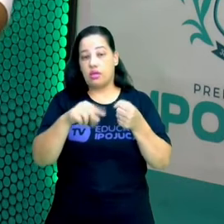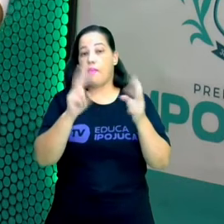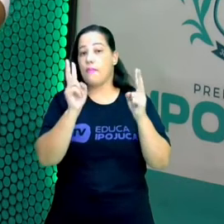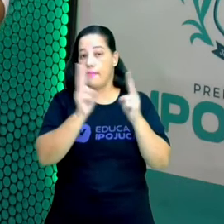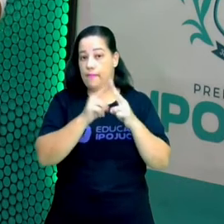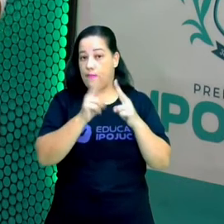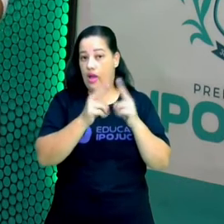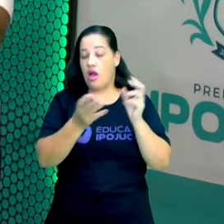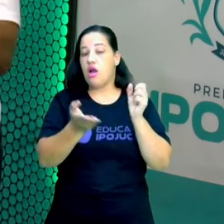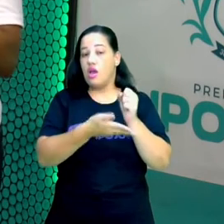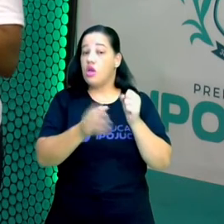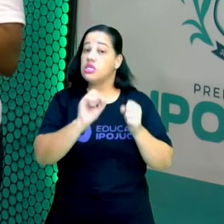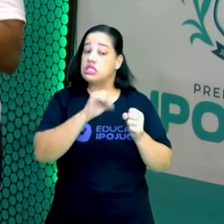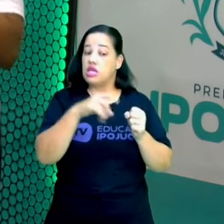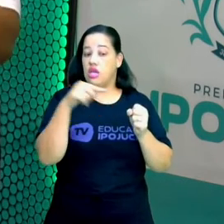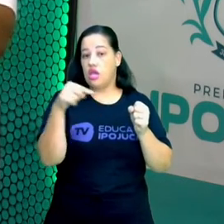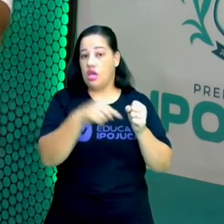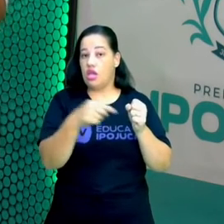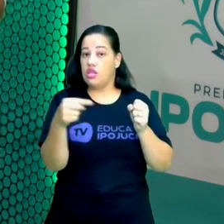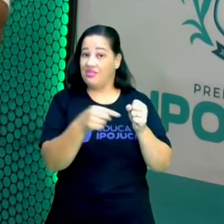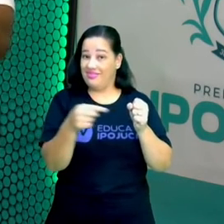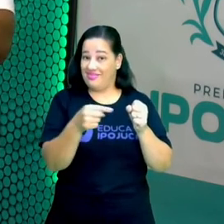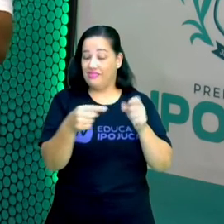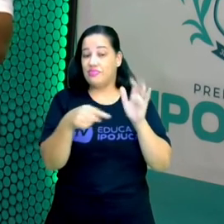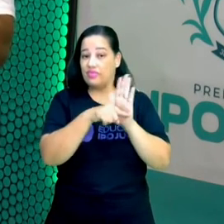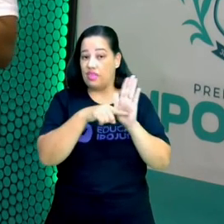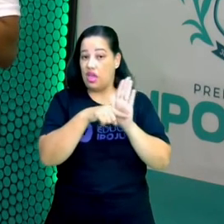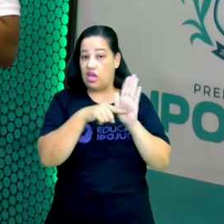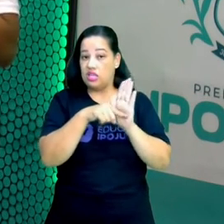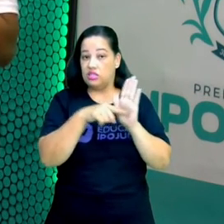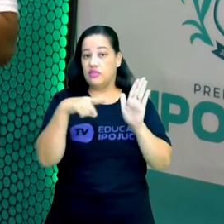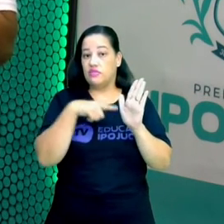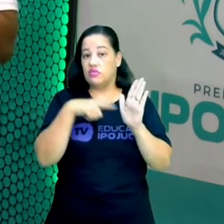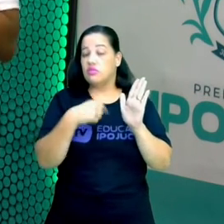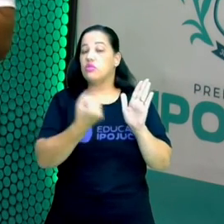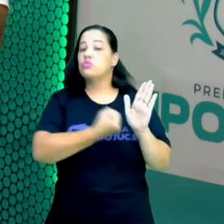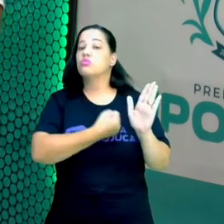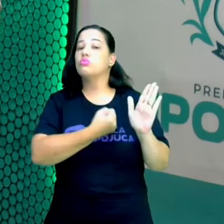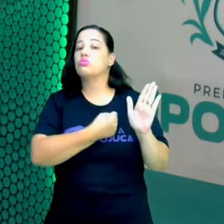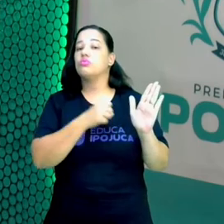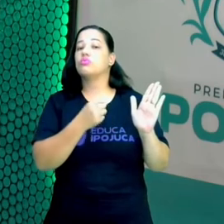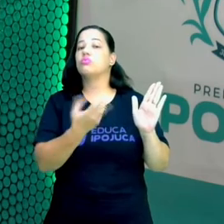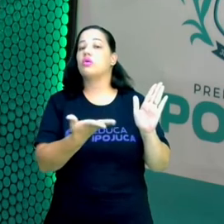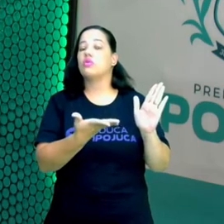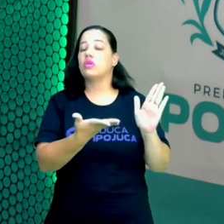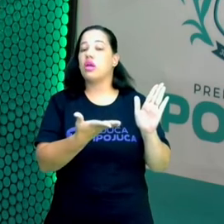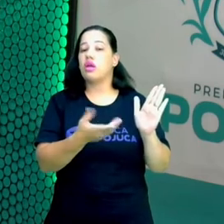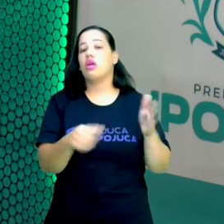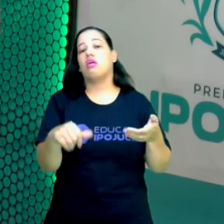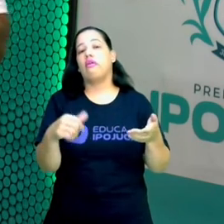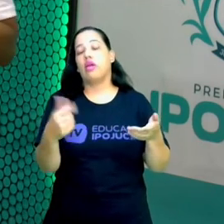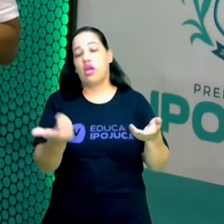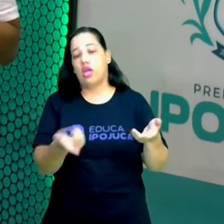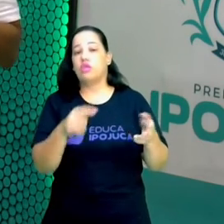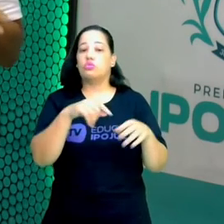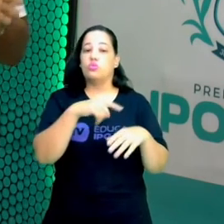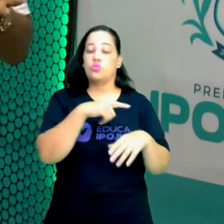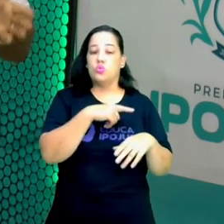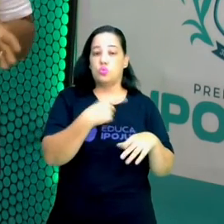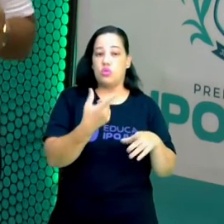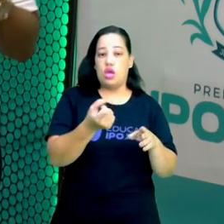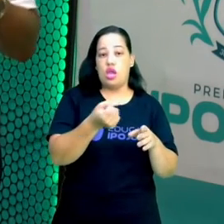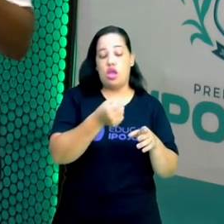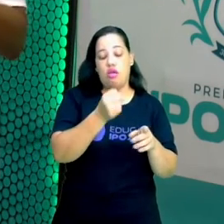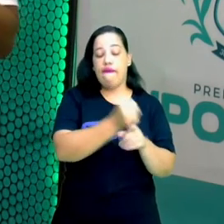for um número real negativo, obteremos um número não real. Não existe